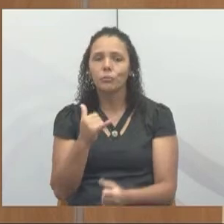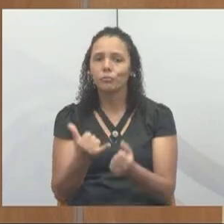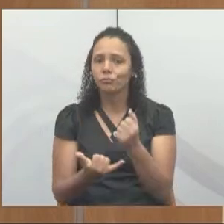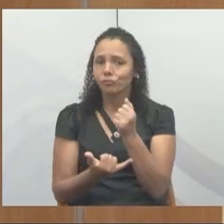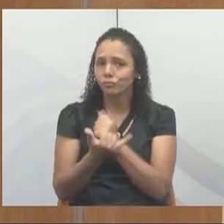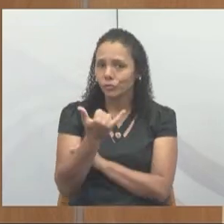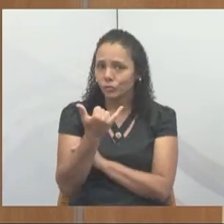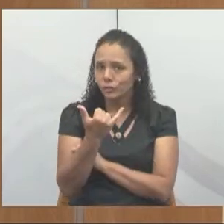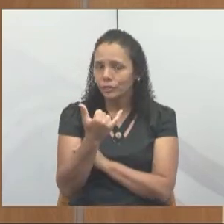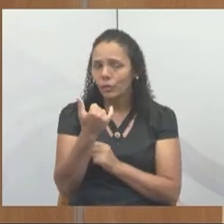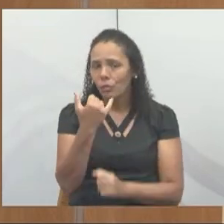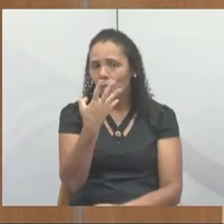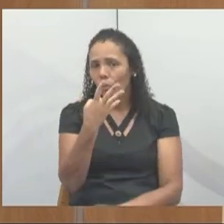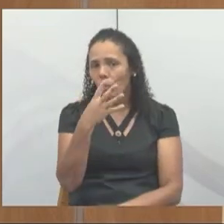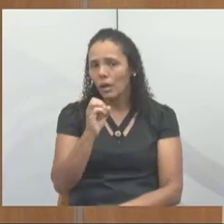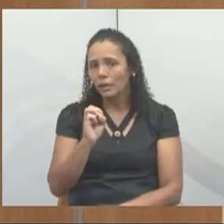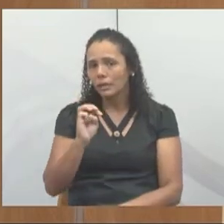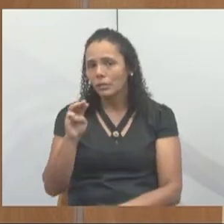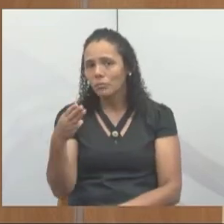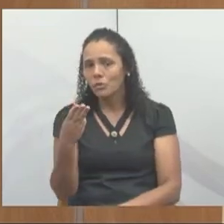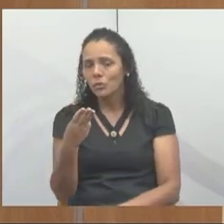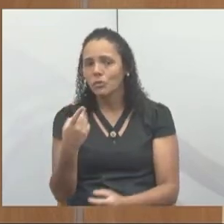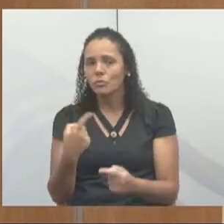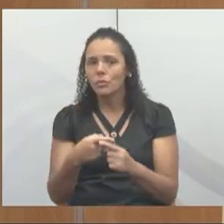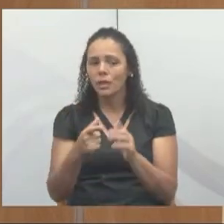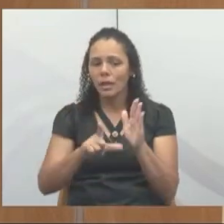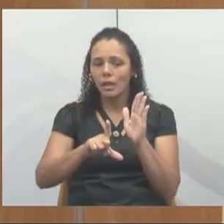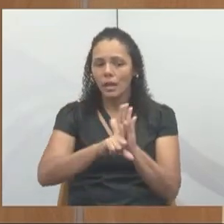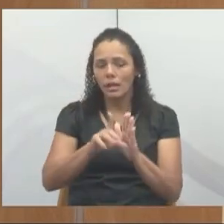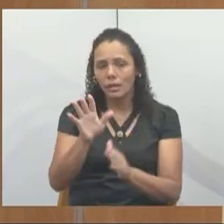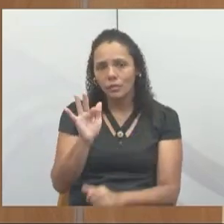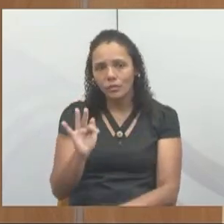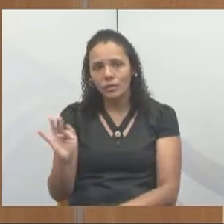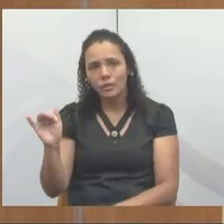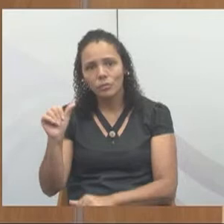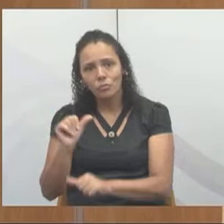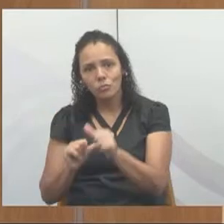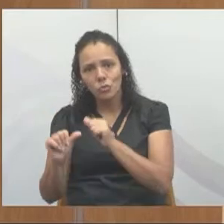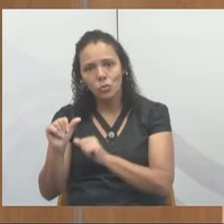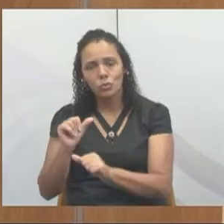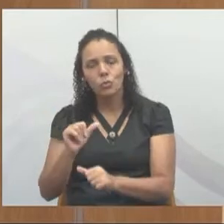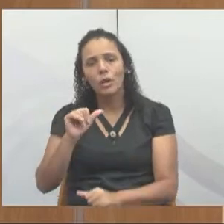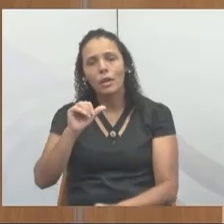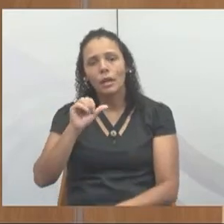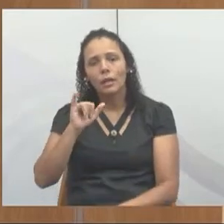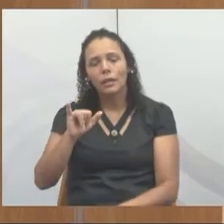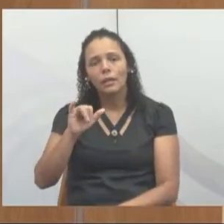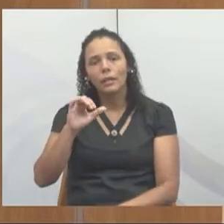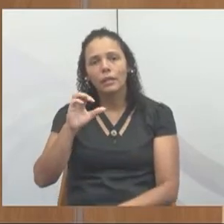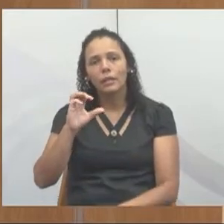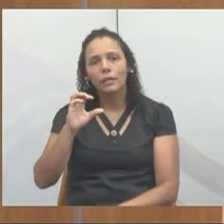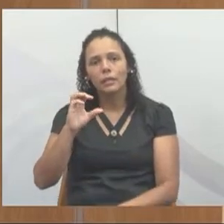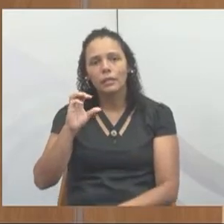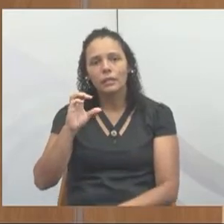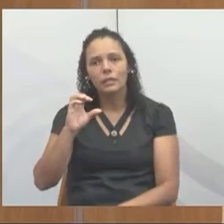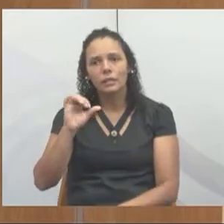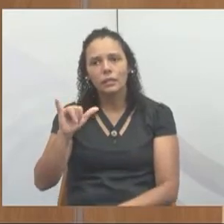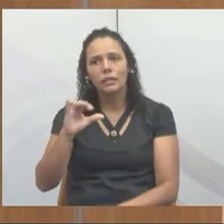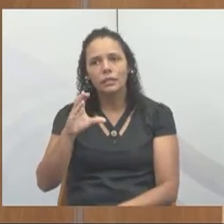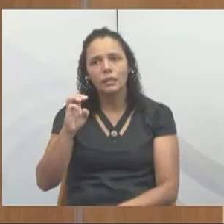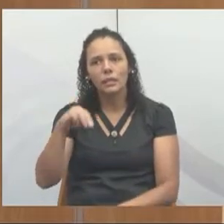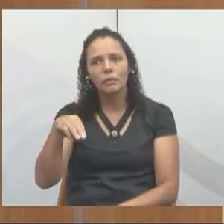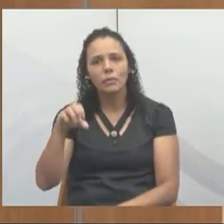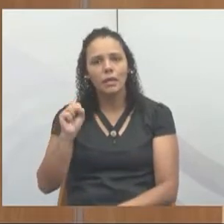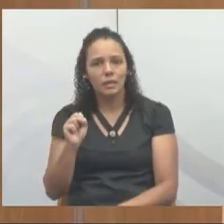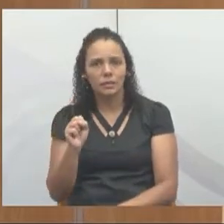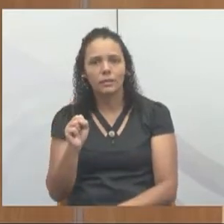milhões devido à lei federal que mudou a contribuição do ICMS sobre gasolina, álcool, derivados de